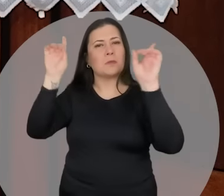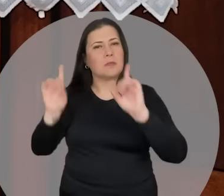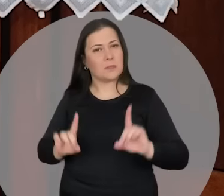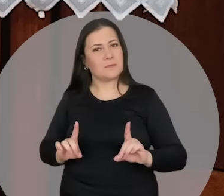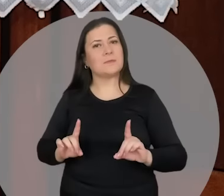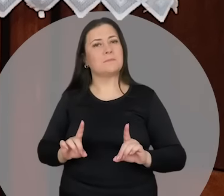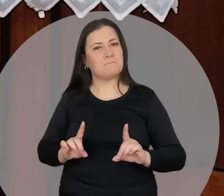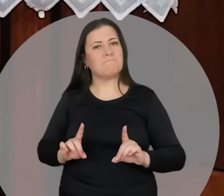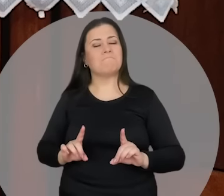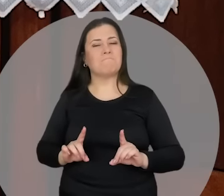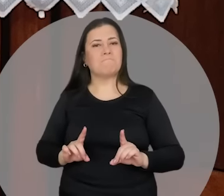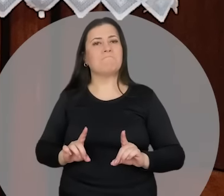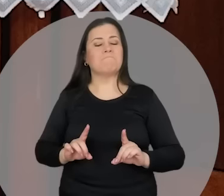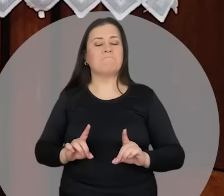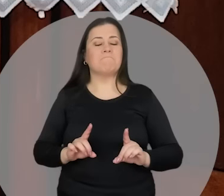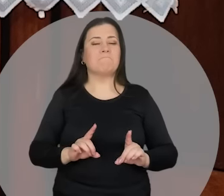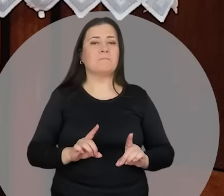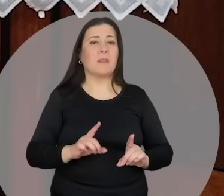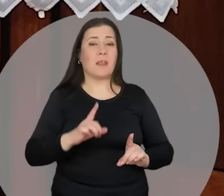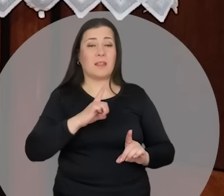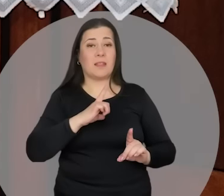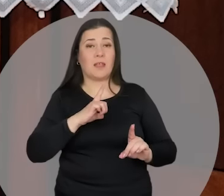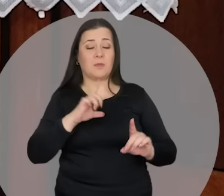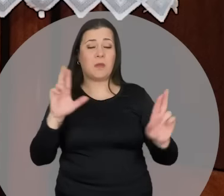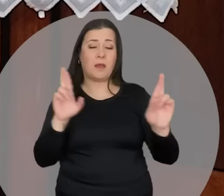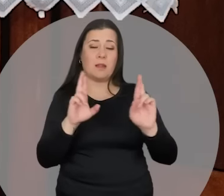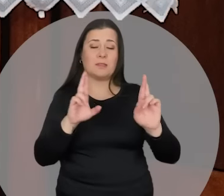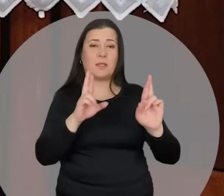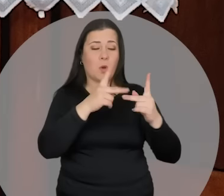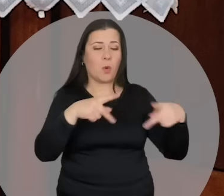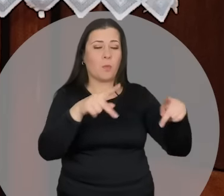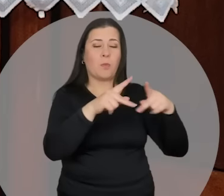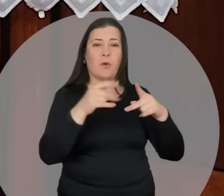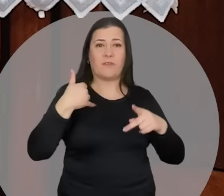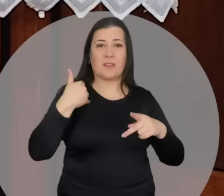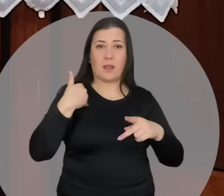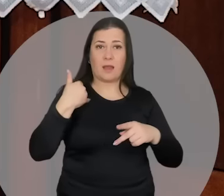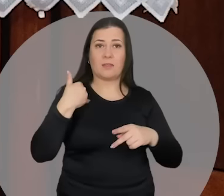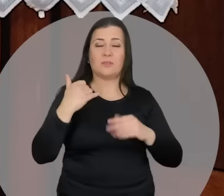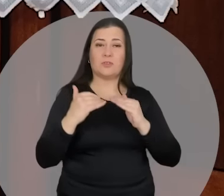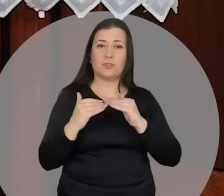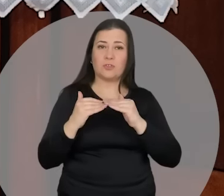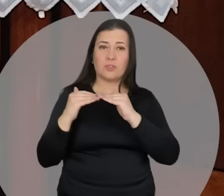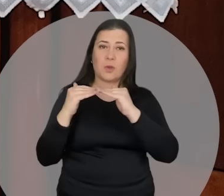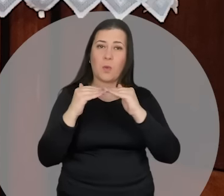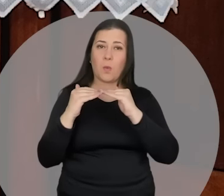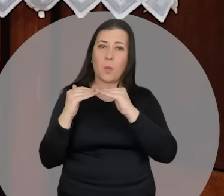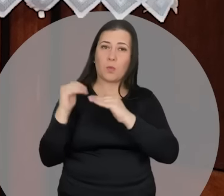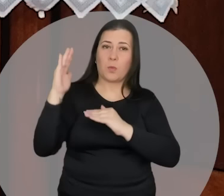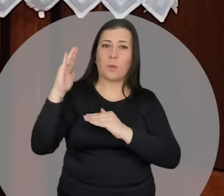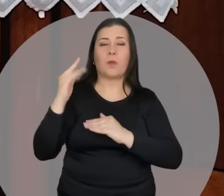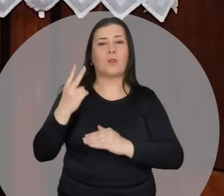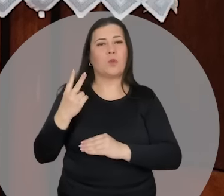deficiência, considerando a população com idade igual ou superior a